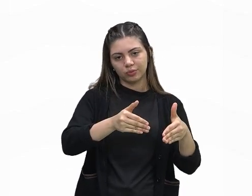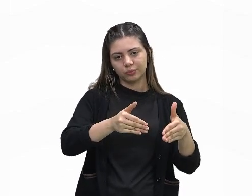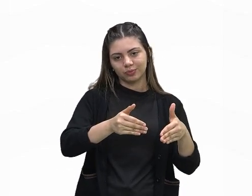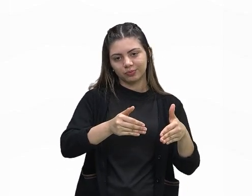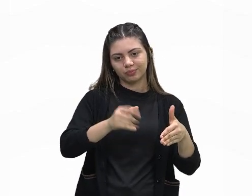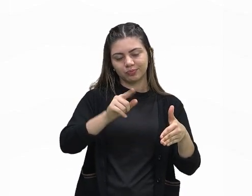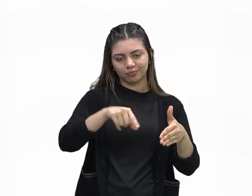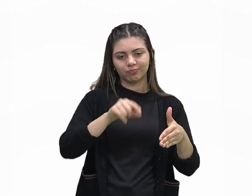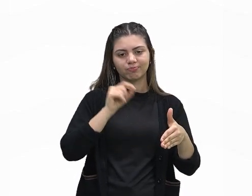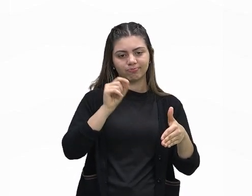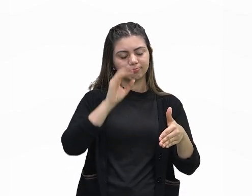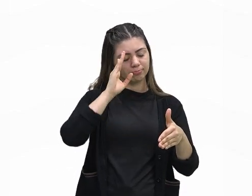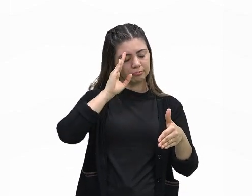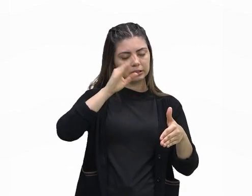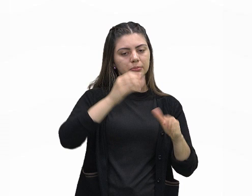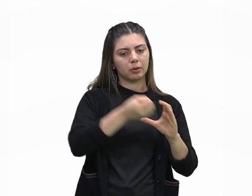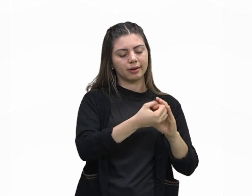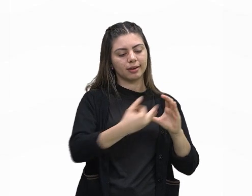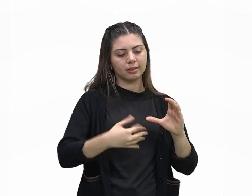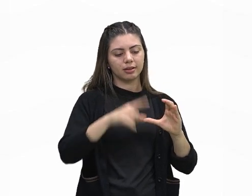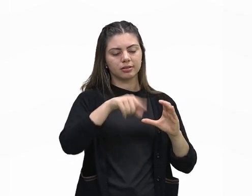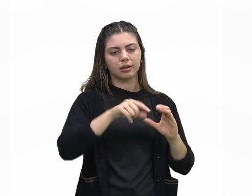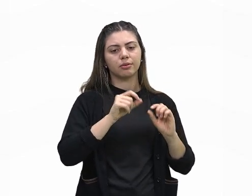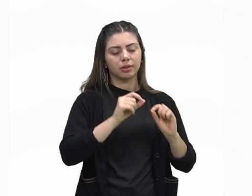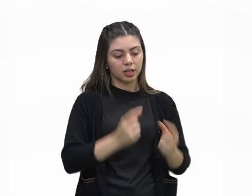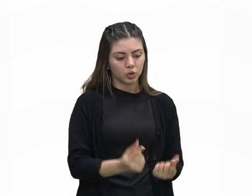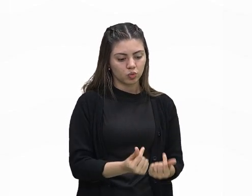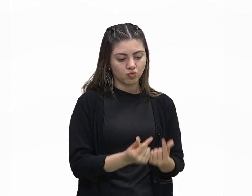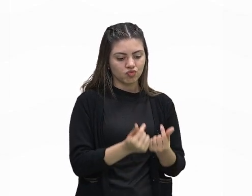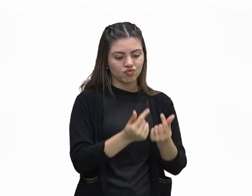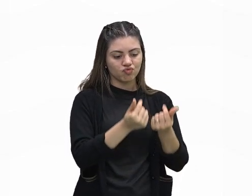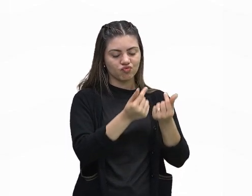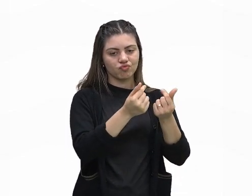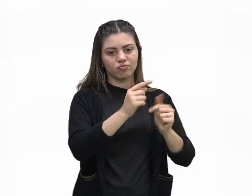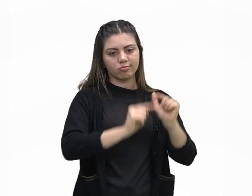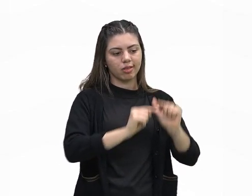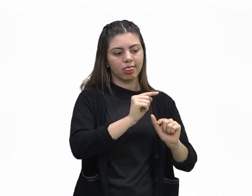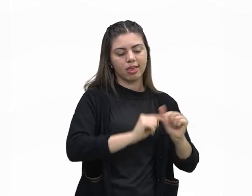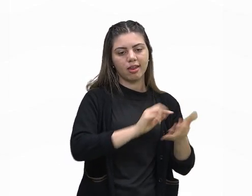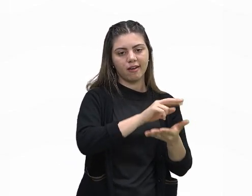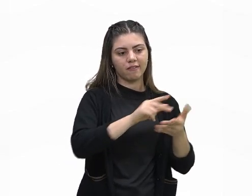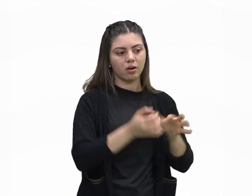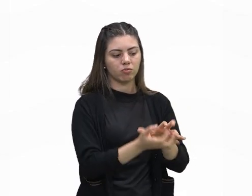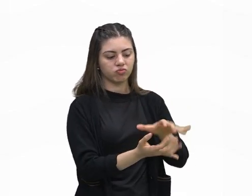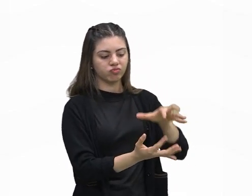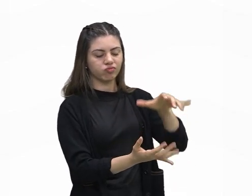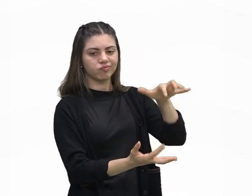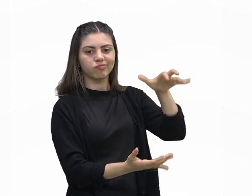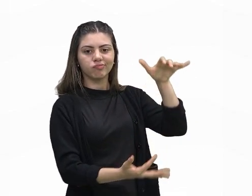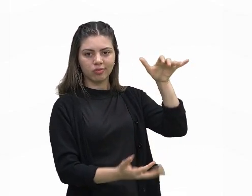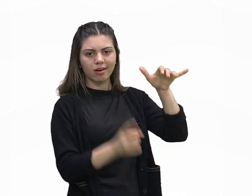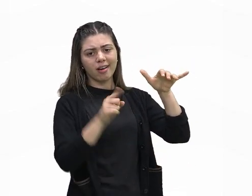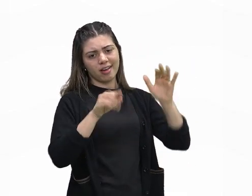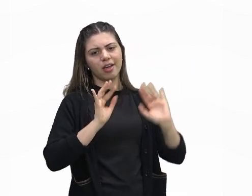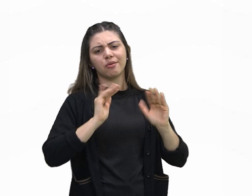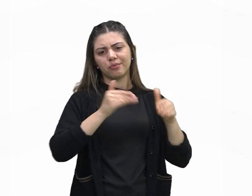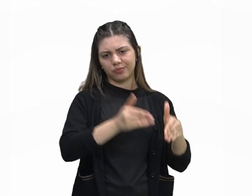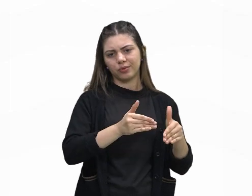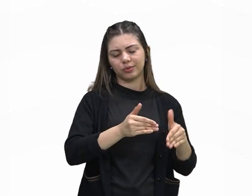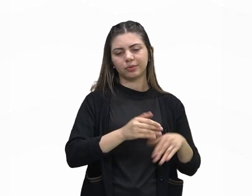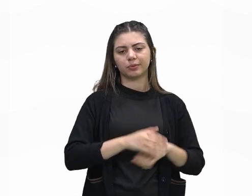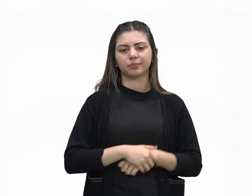é o principal aspecto, né? Então, qual é o objetivo do capitalismo? É obter riquezas, pessoal. Não